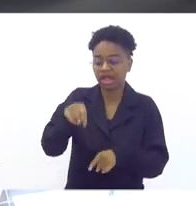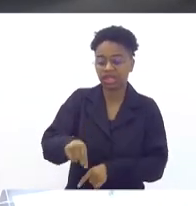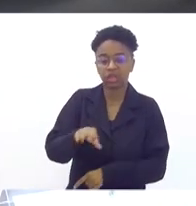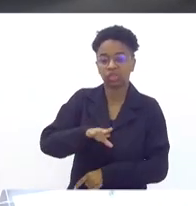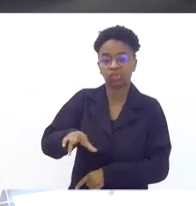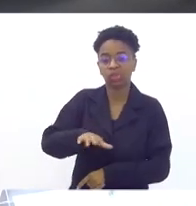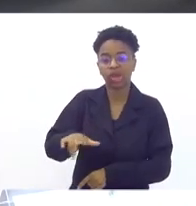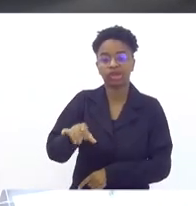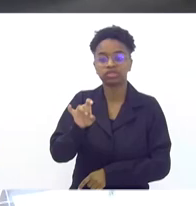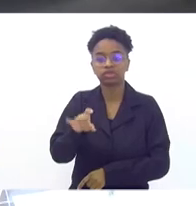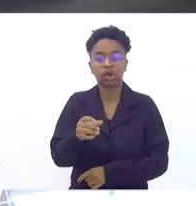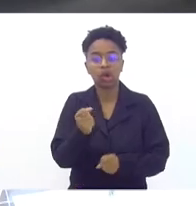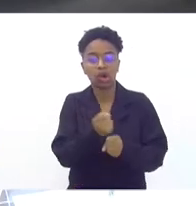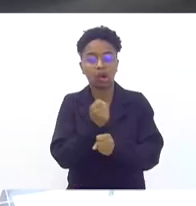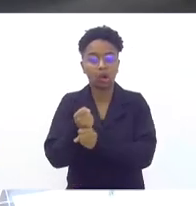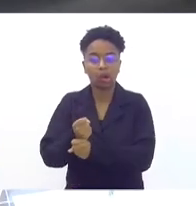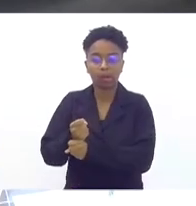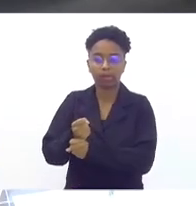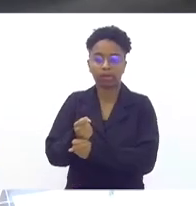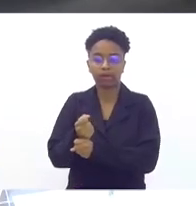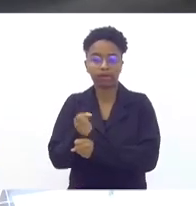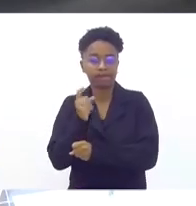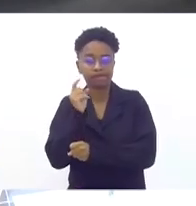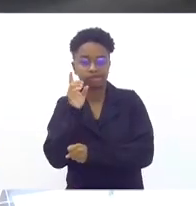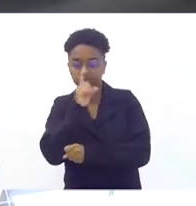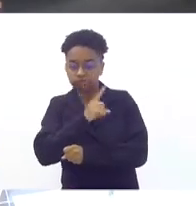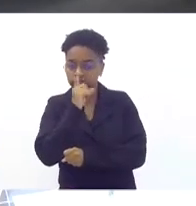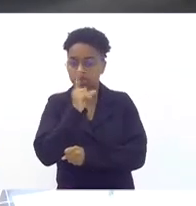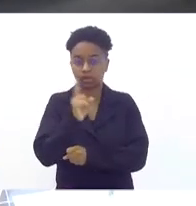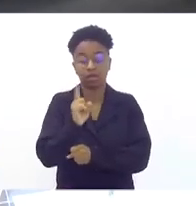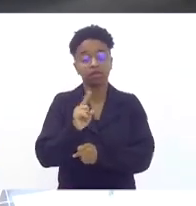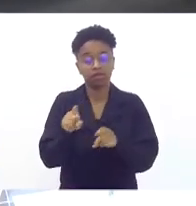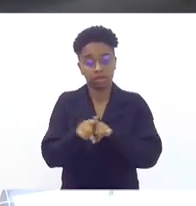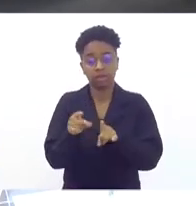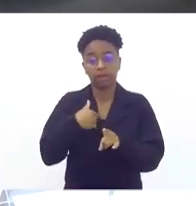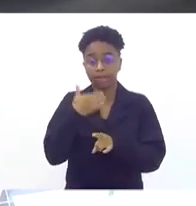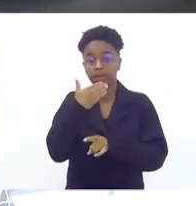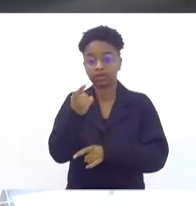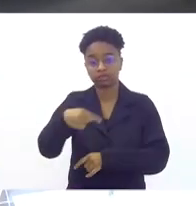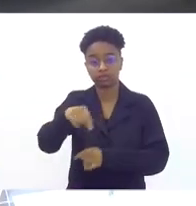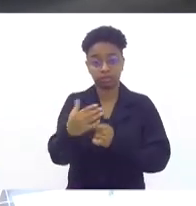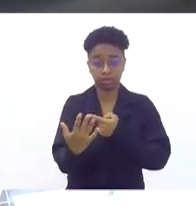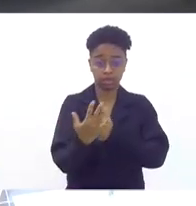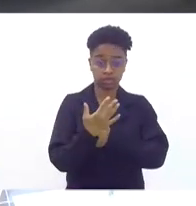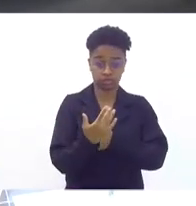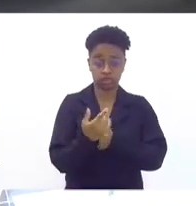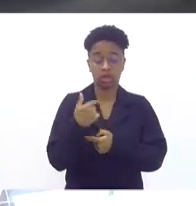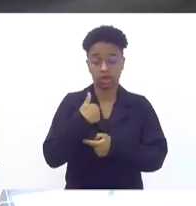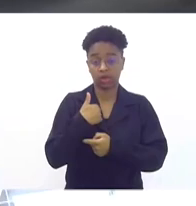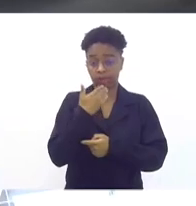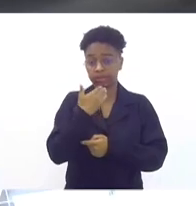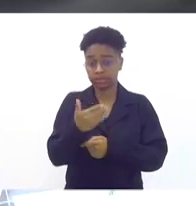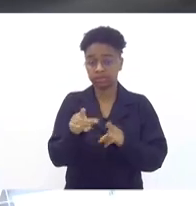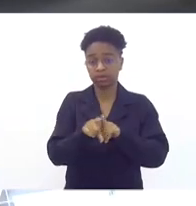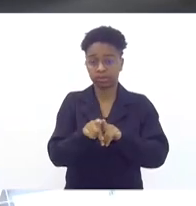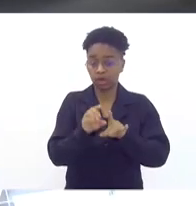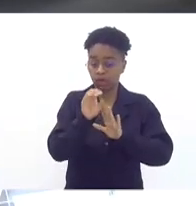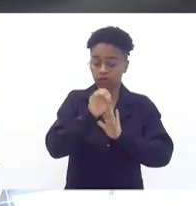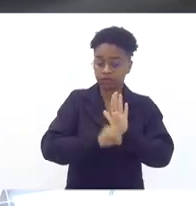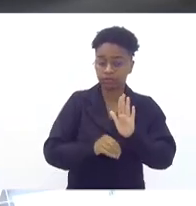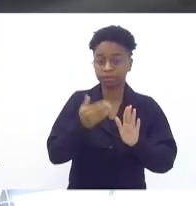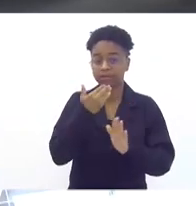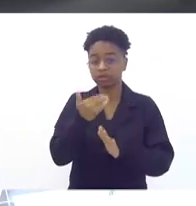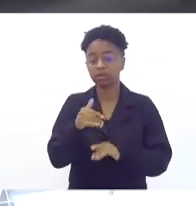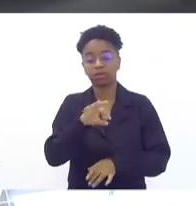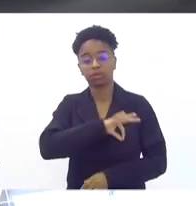obras irregulares mas como a forma eu peço ajuda Porque isso é uma pauta que também é do estado já pedi inclusive no Ofício que a polícia